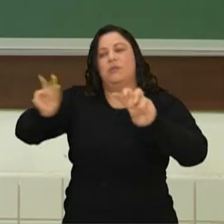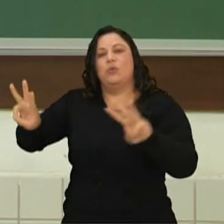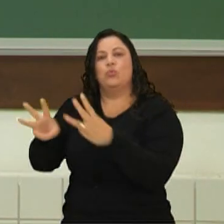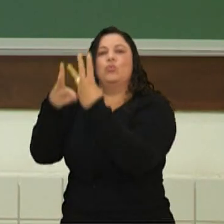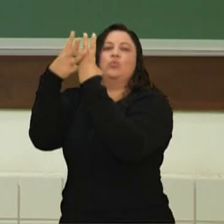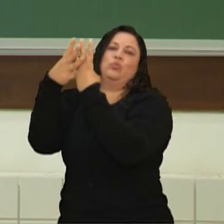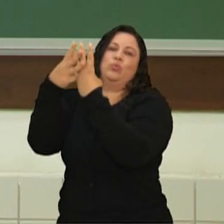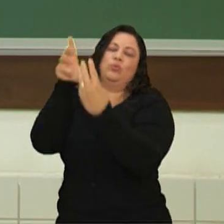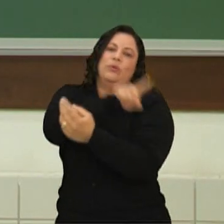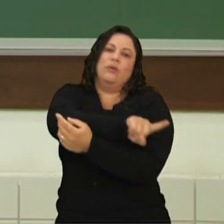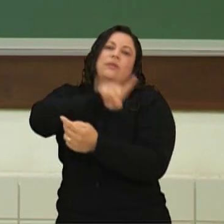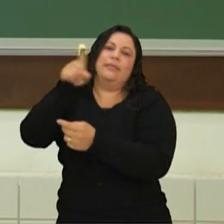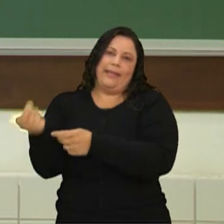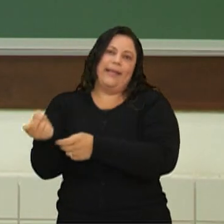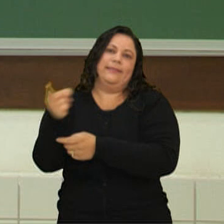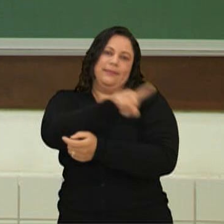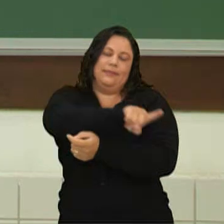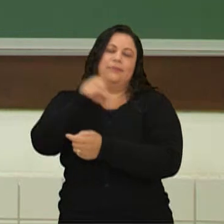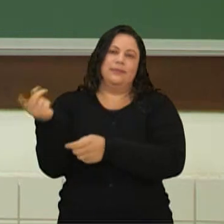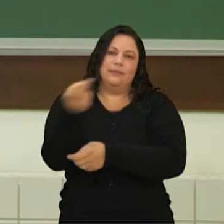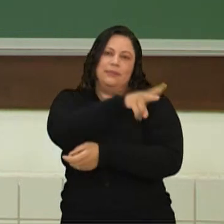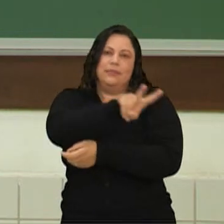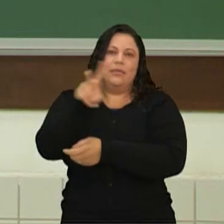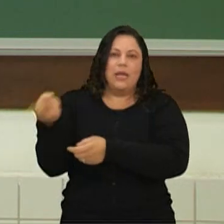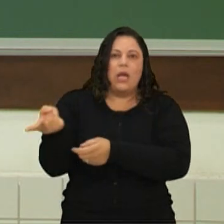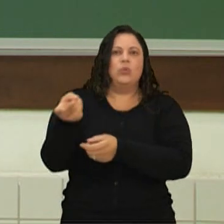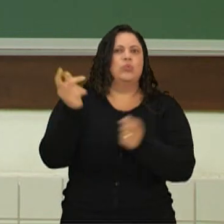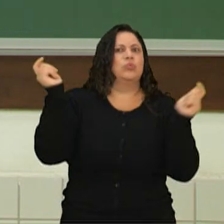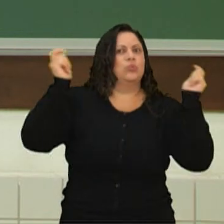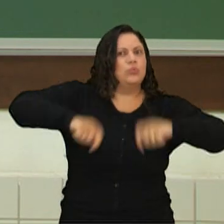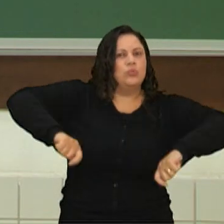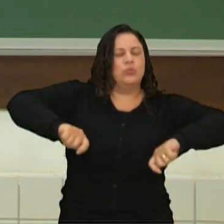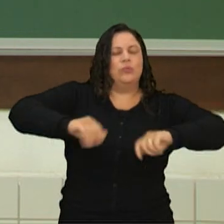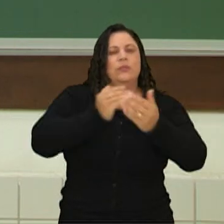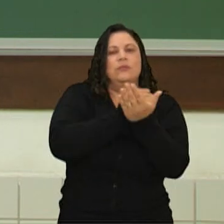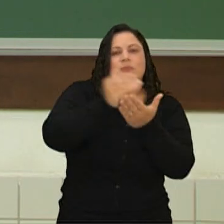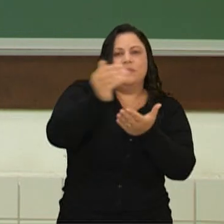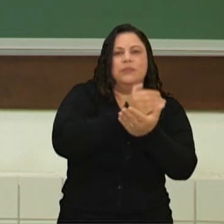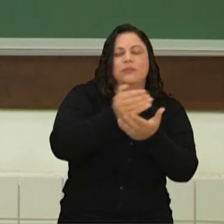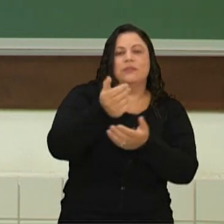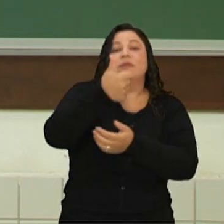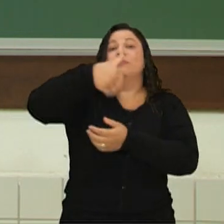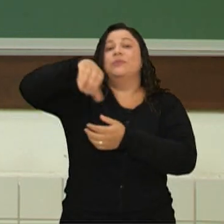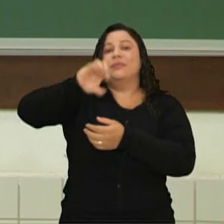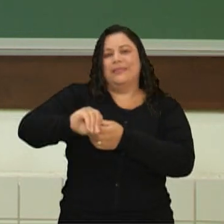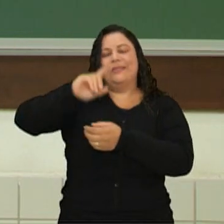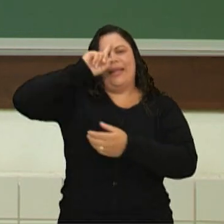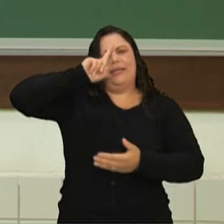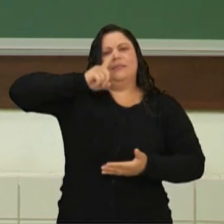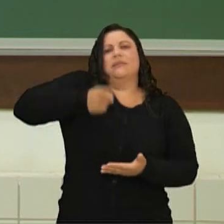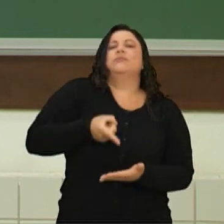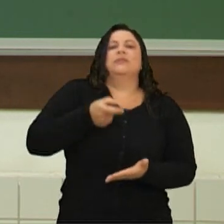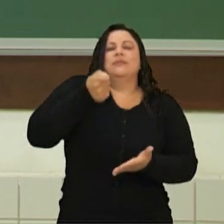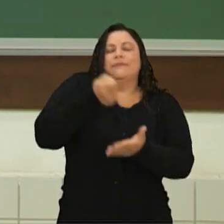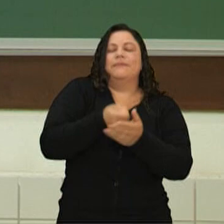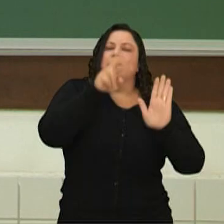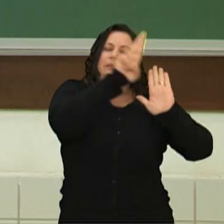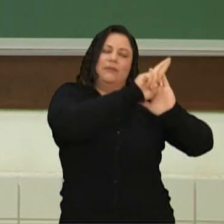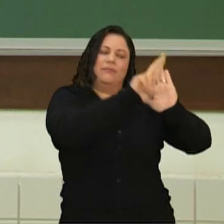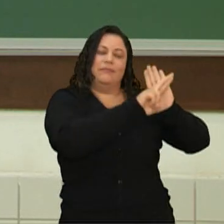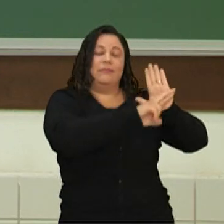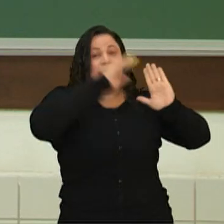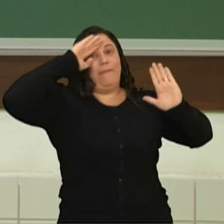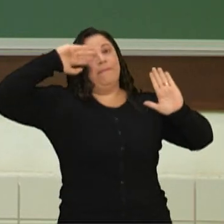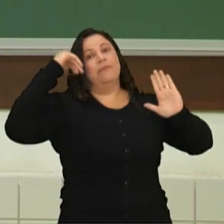a religião do cristianismo e do islamismo adotaram esses princípios dos 10 mandamentos dentro das suas regras